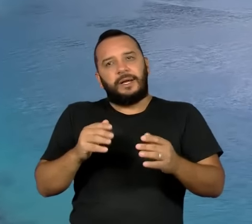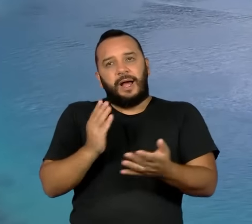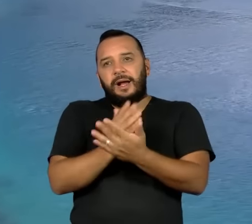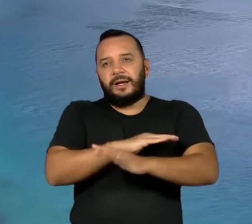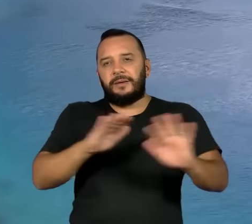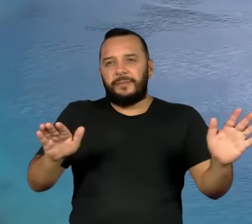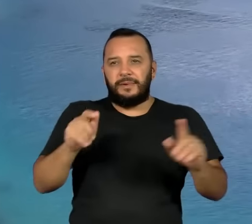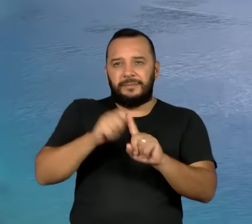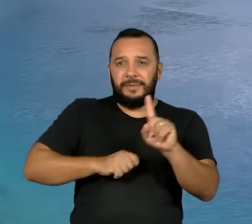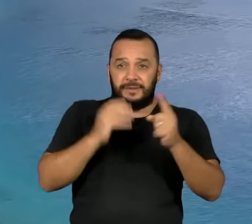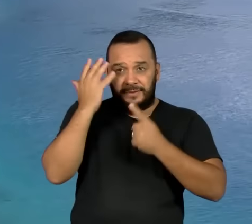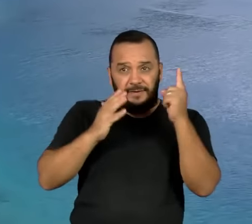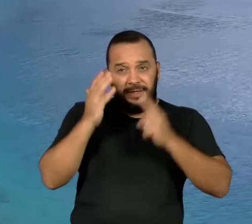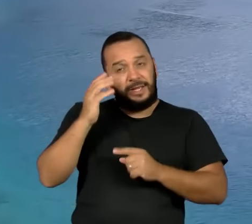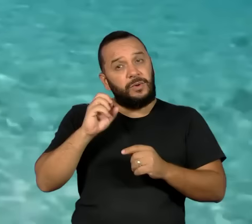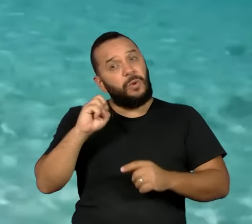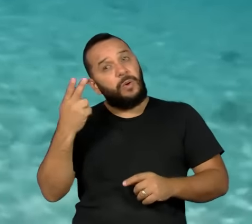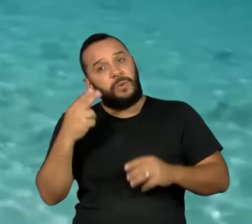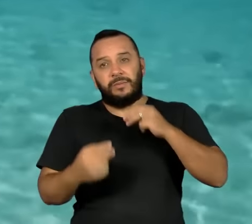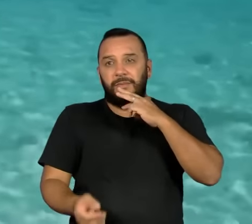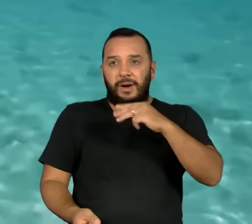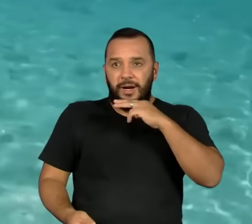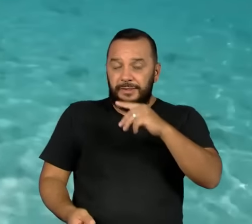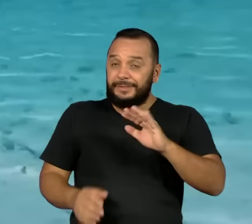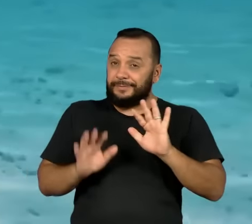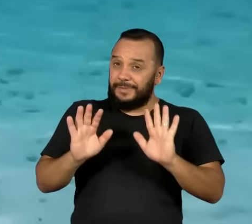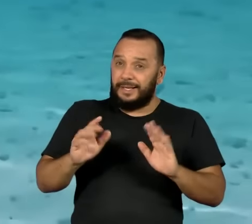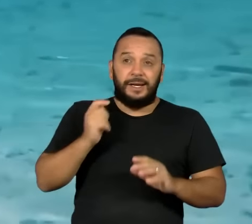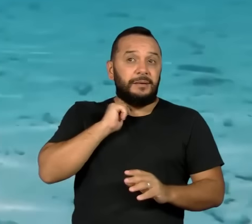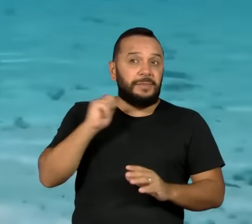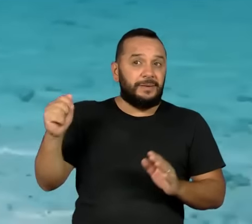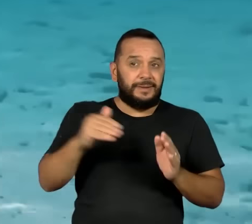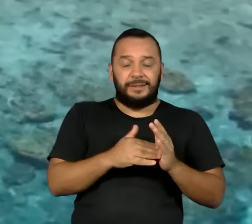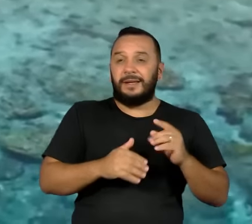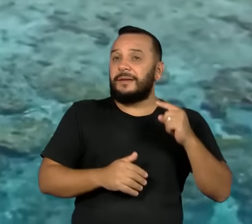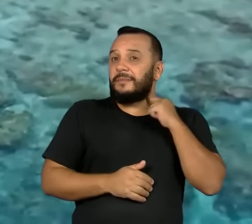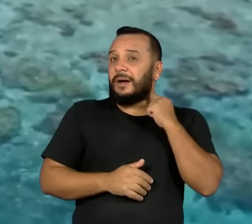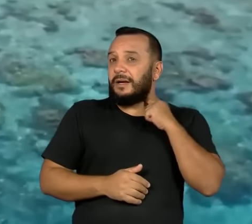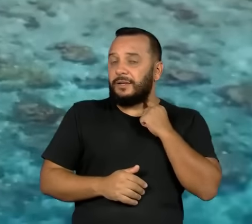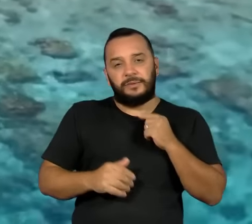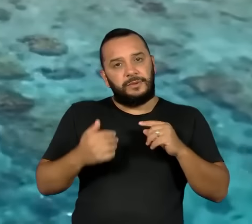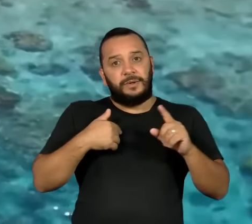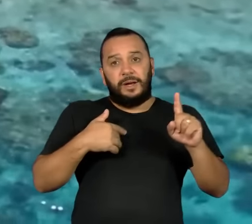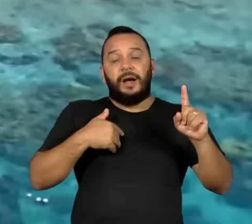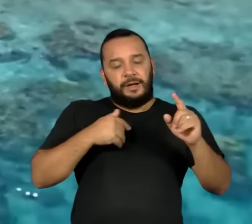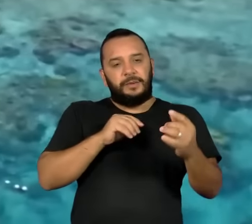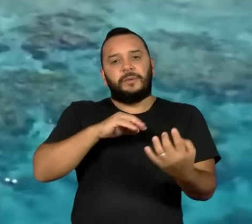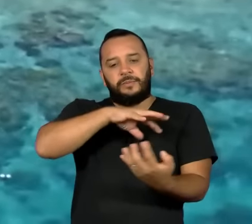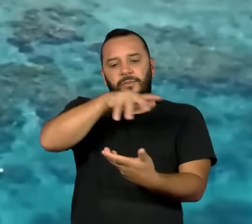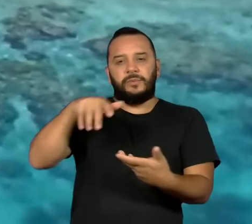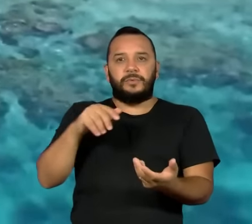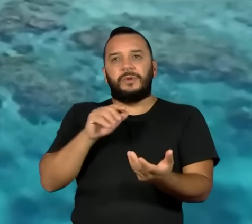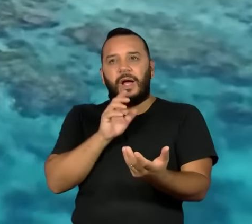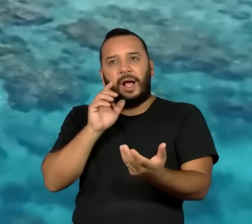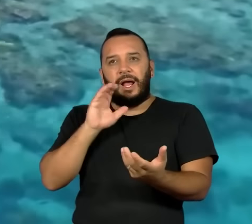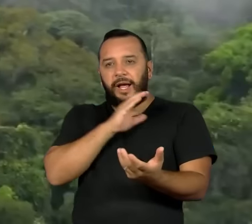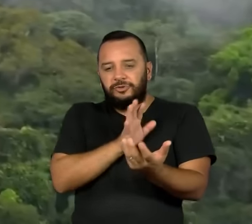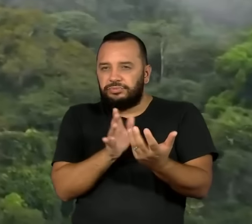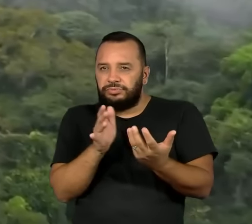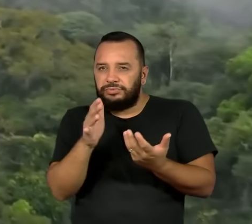expectativa dos meteorologistas é que, entre abril e maio, a temperatura do Pacífico volte ao normal.